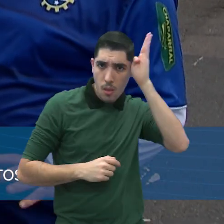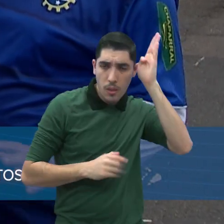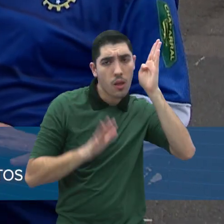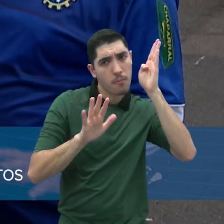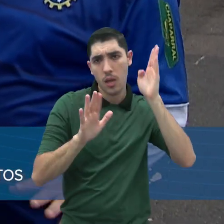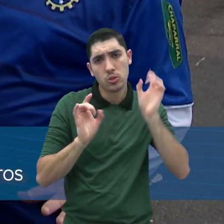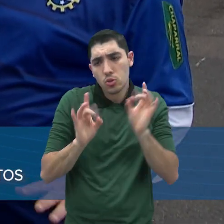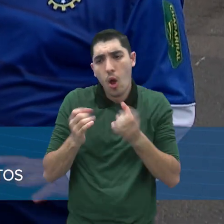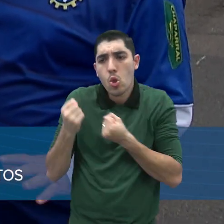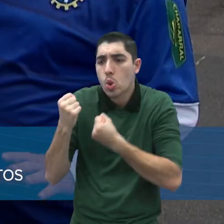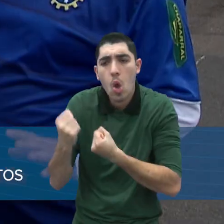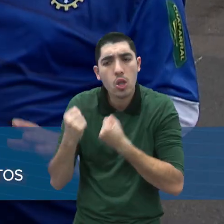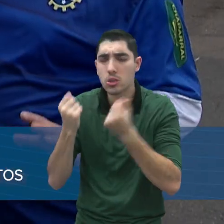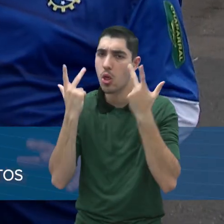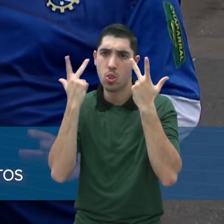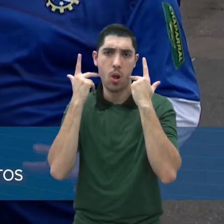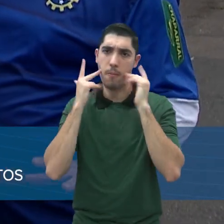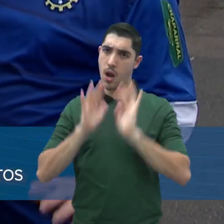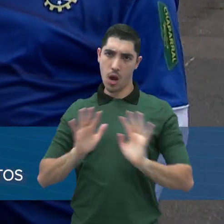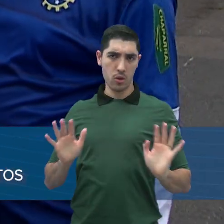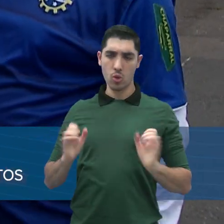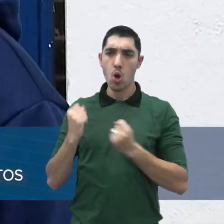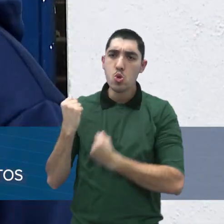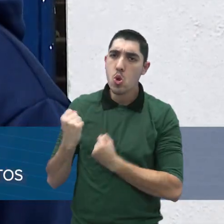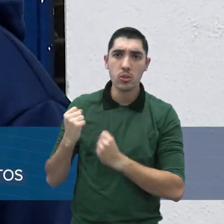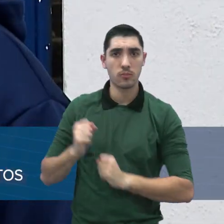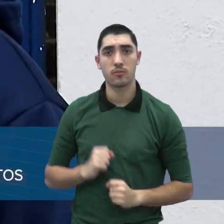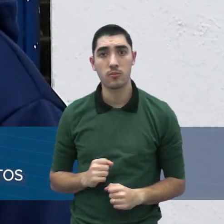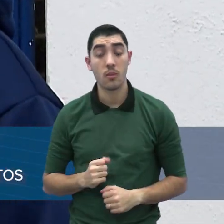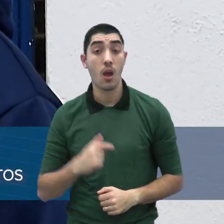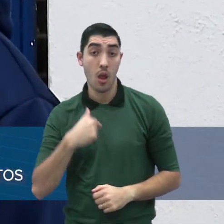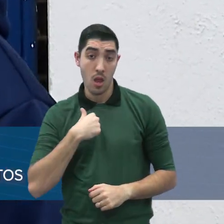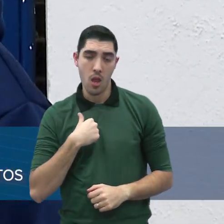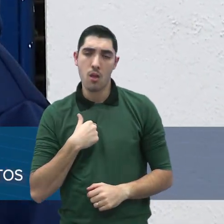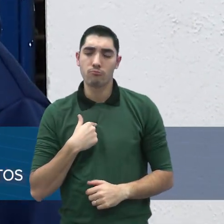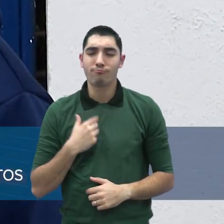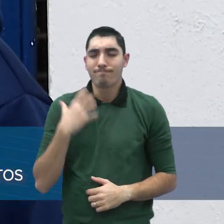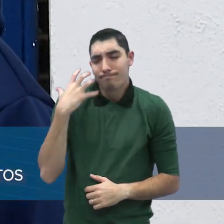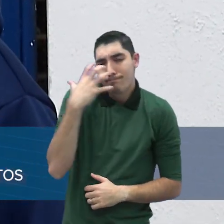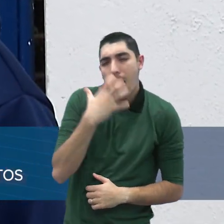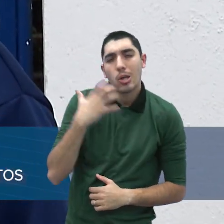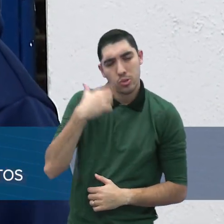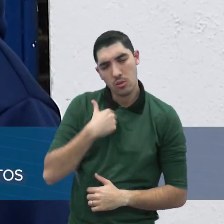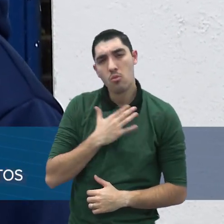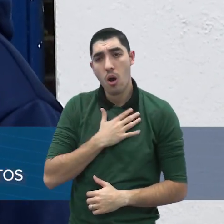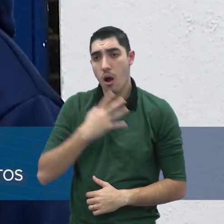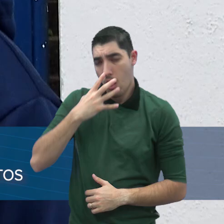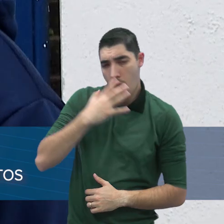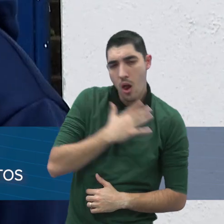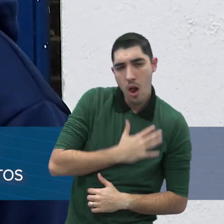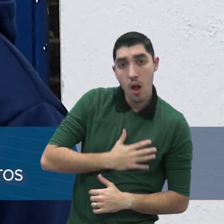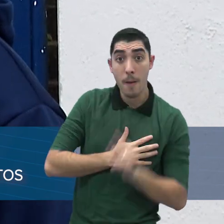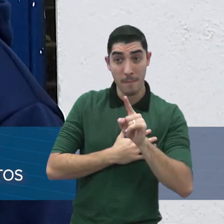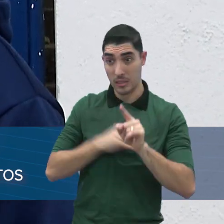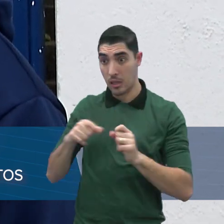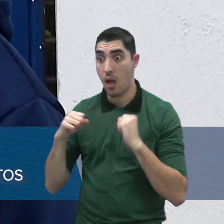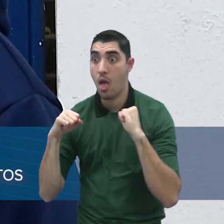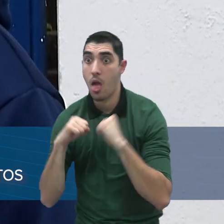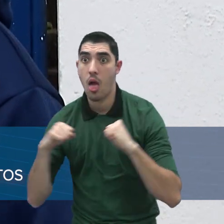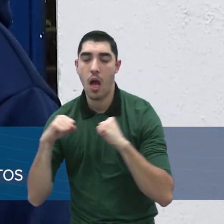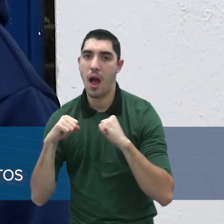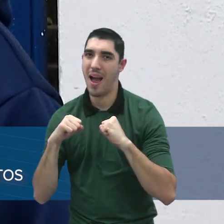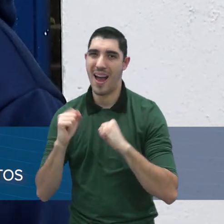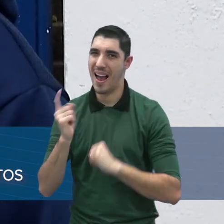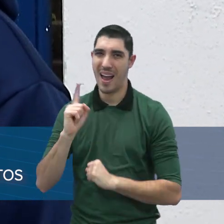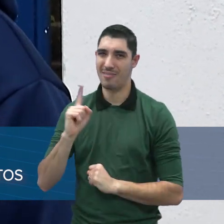mas a questão é só torcer, simplesmente torcer pela Águia. Eu sou apaixonado, né, cara? Porque eu acho que o fanatismo é complicado. Quando você fala de fanática,